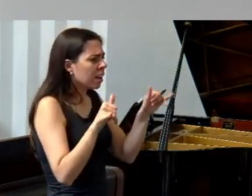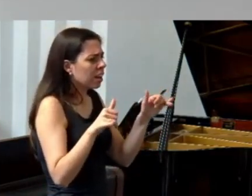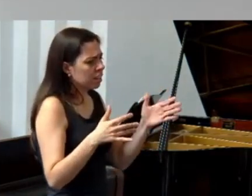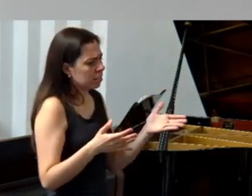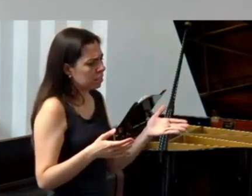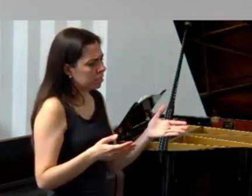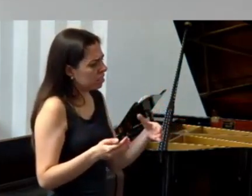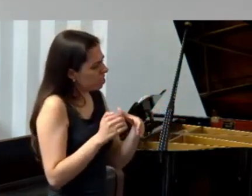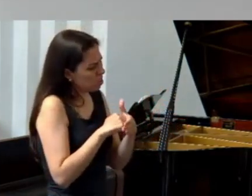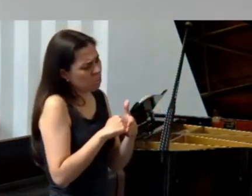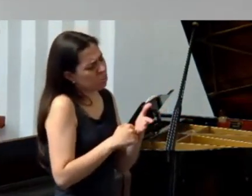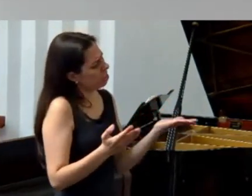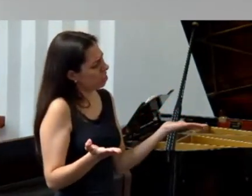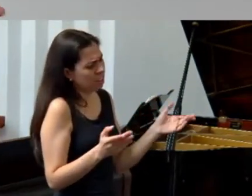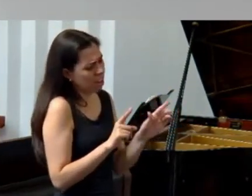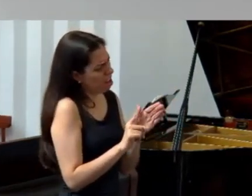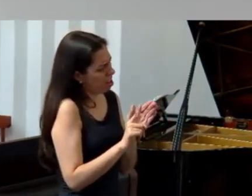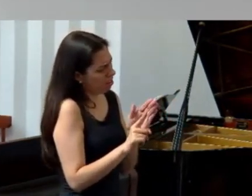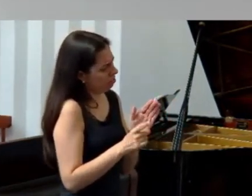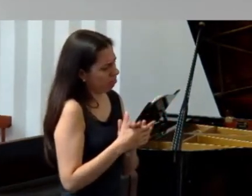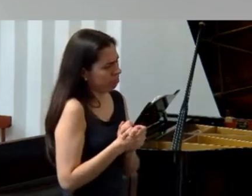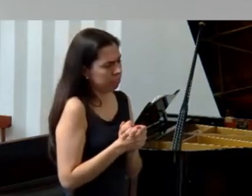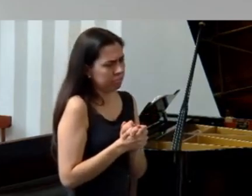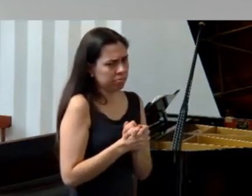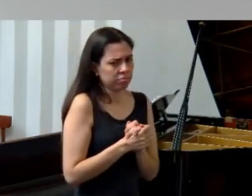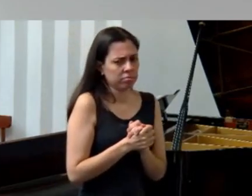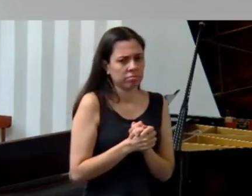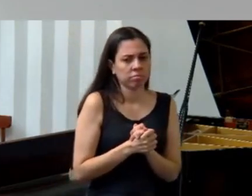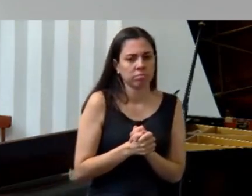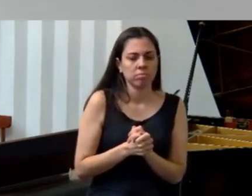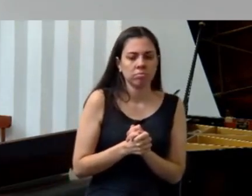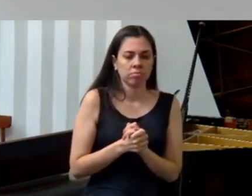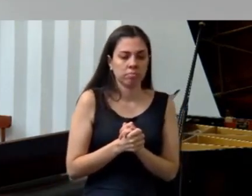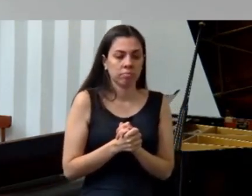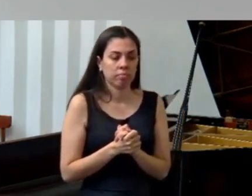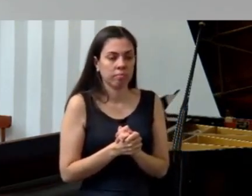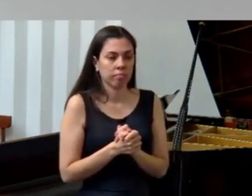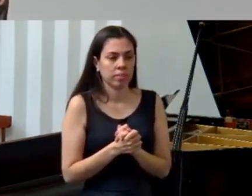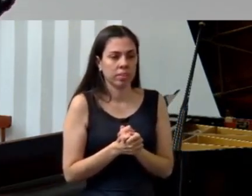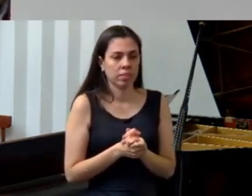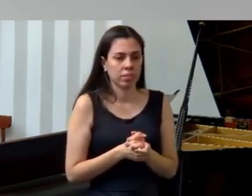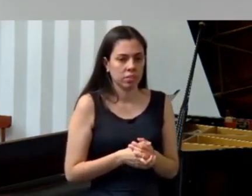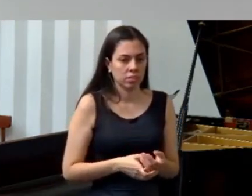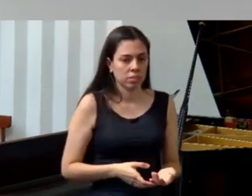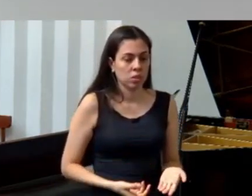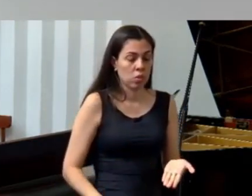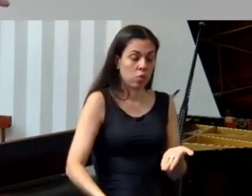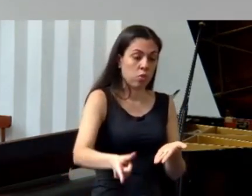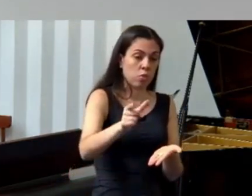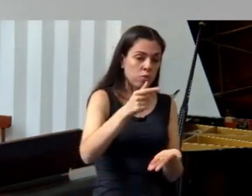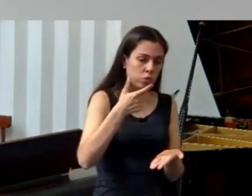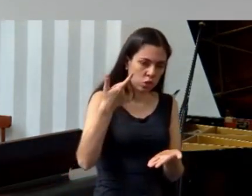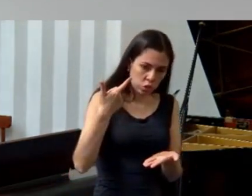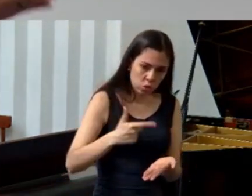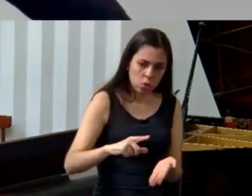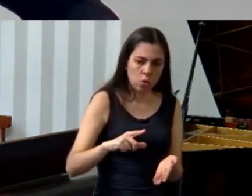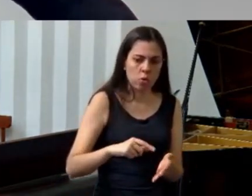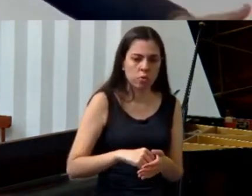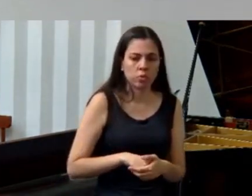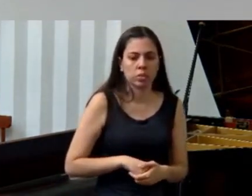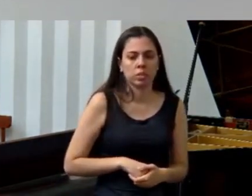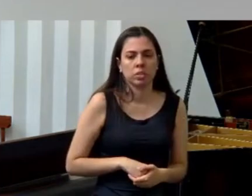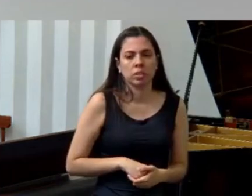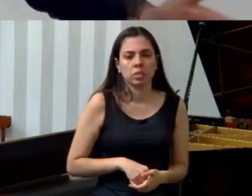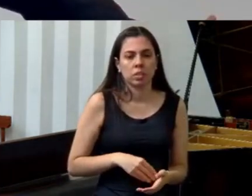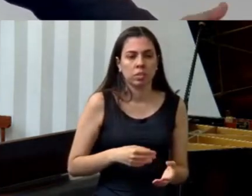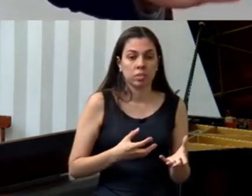aí? E o Senhor diz no versículo 15: vai, volta ao teu caminho. Quantas vezes nós queremos